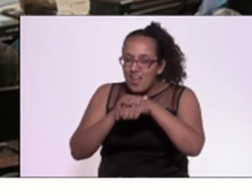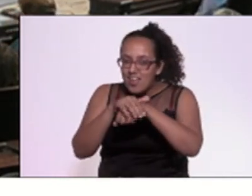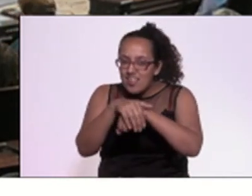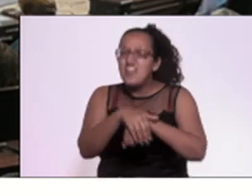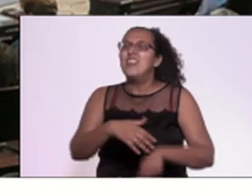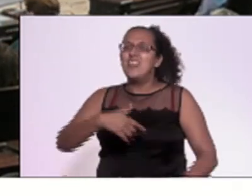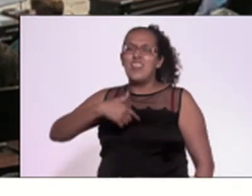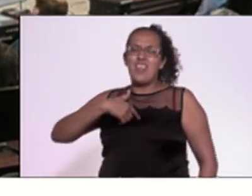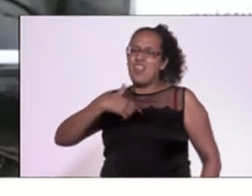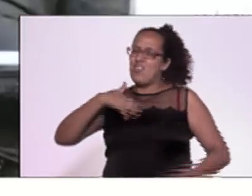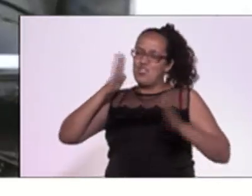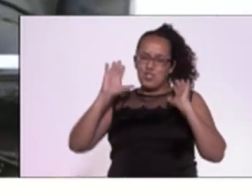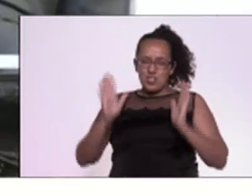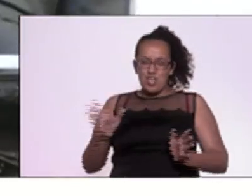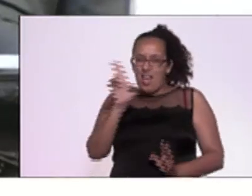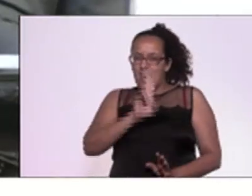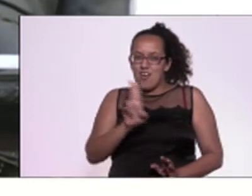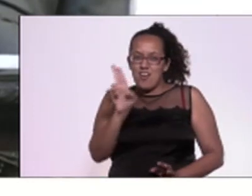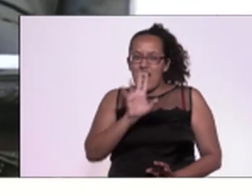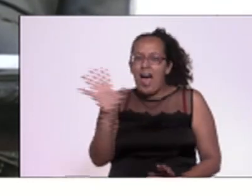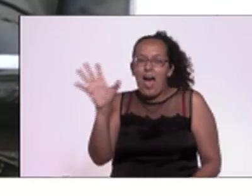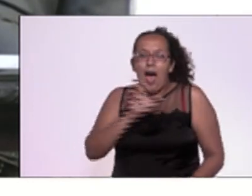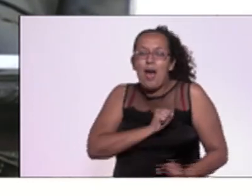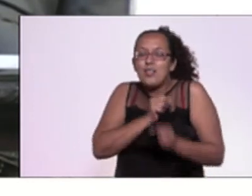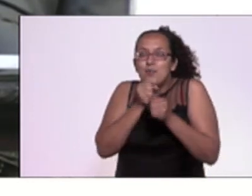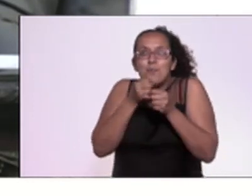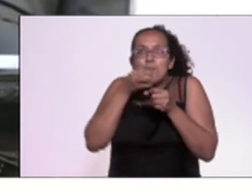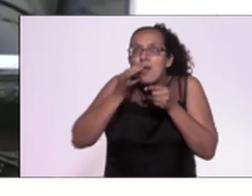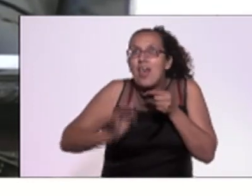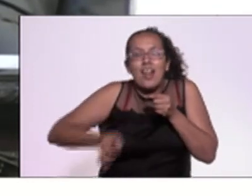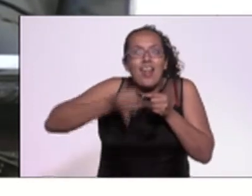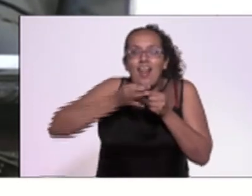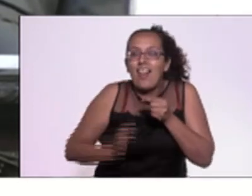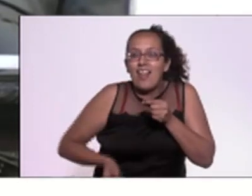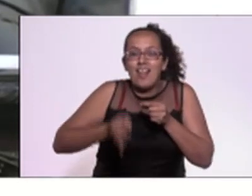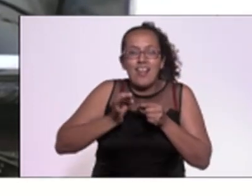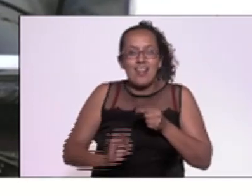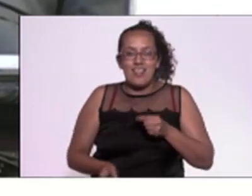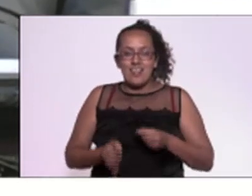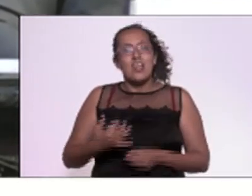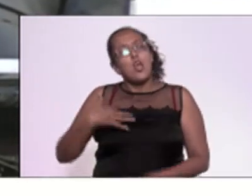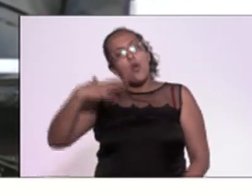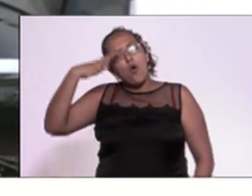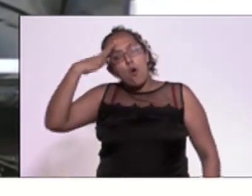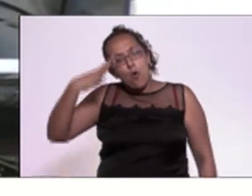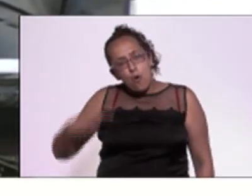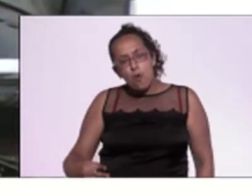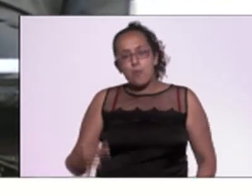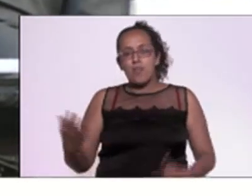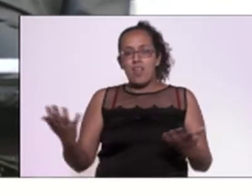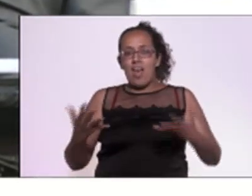faz aqui. Muito obrigado pelo serviço que você presta ao Estado do Rio de Janeiro. Ok?